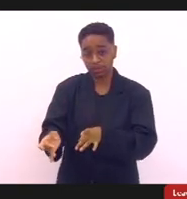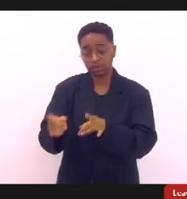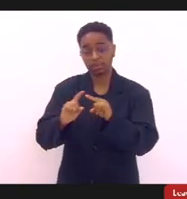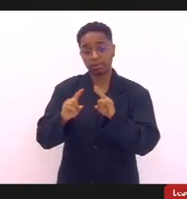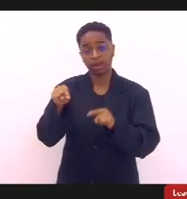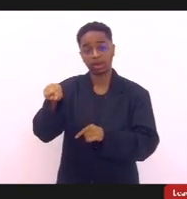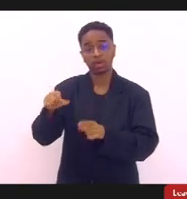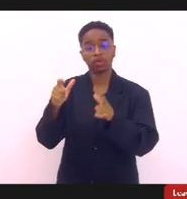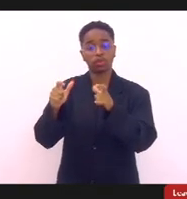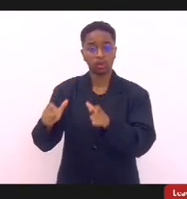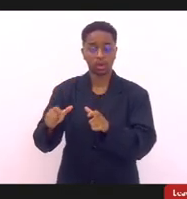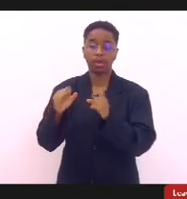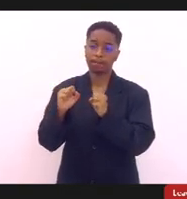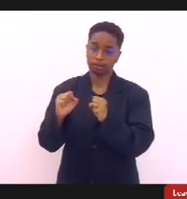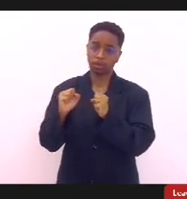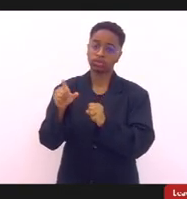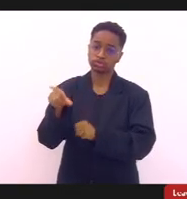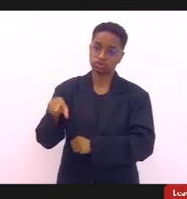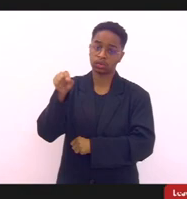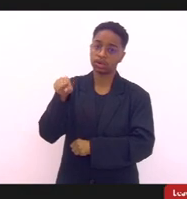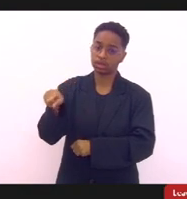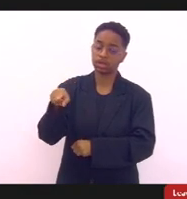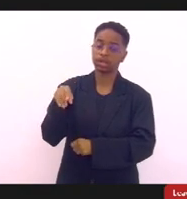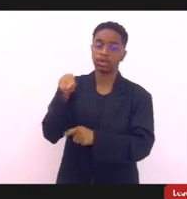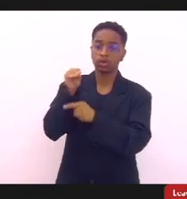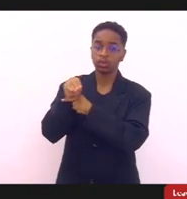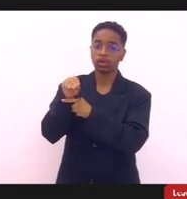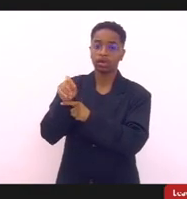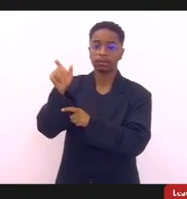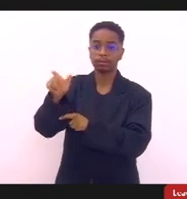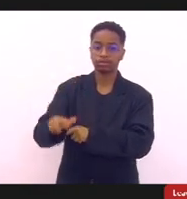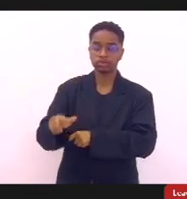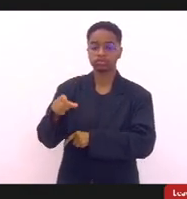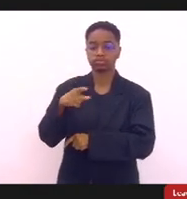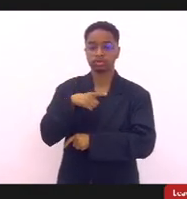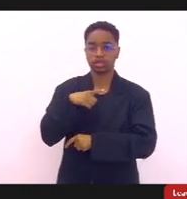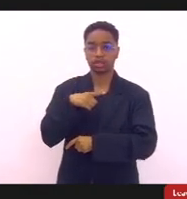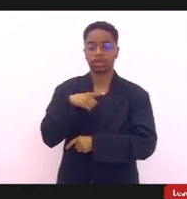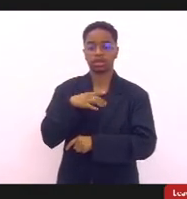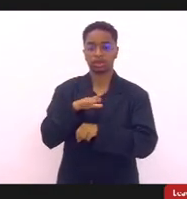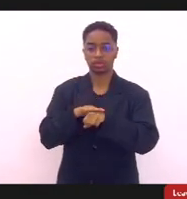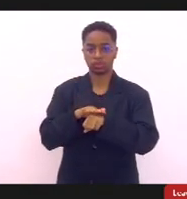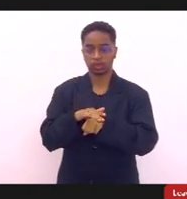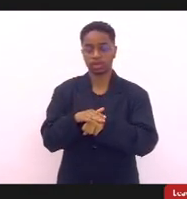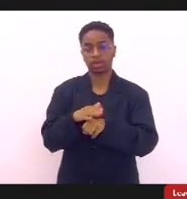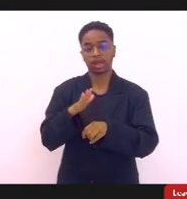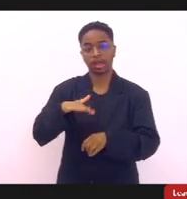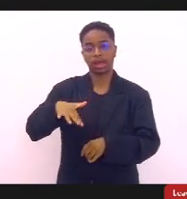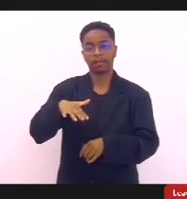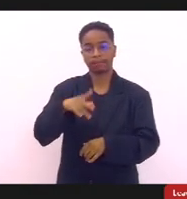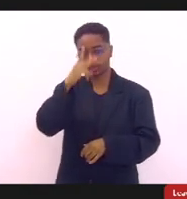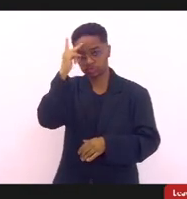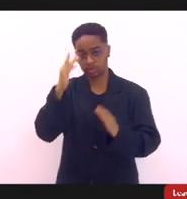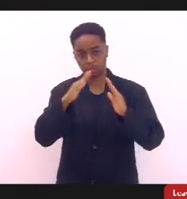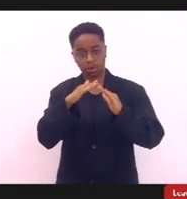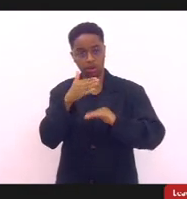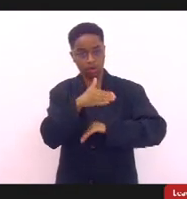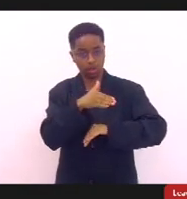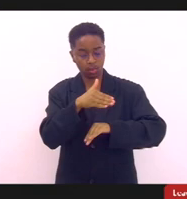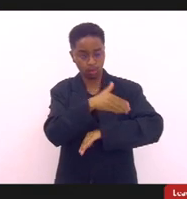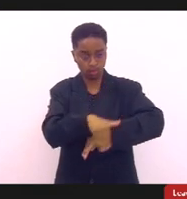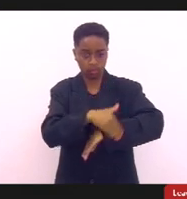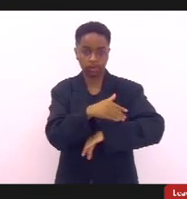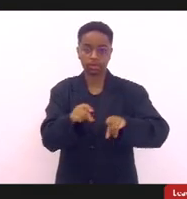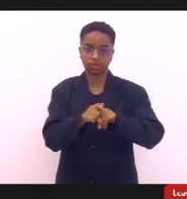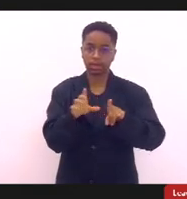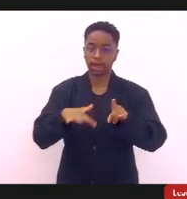quartel pode ser direcionado para pacientes de tuberculose, tanto da população de rua como a área carcerária.